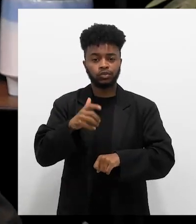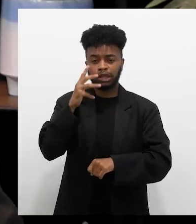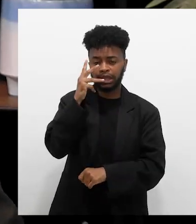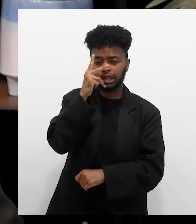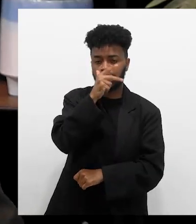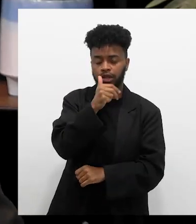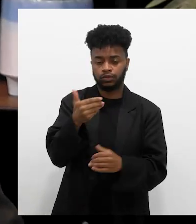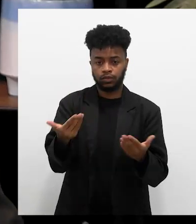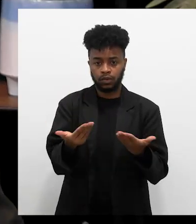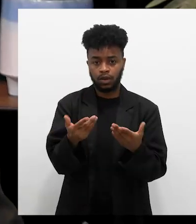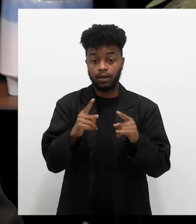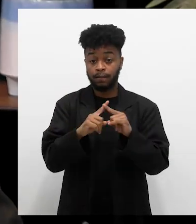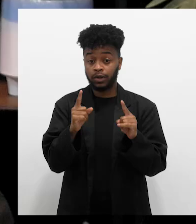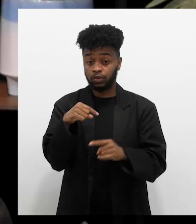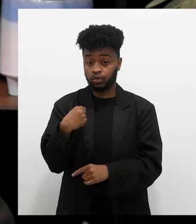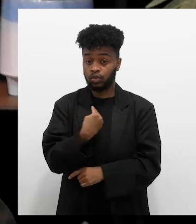templos,